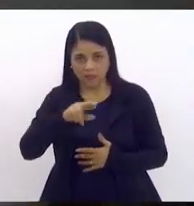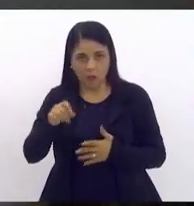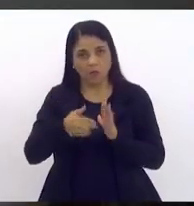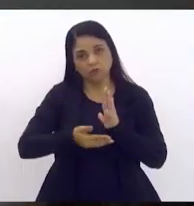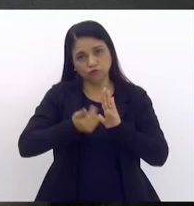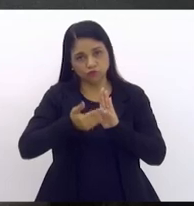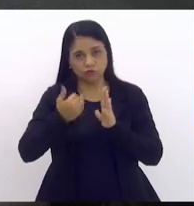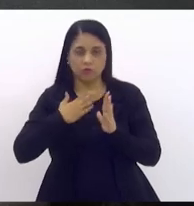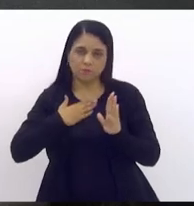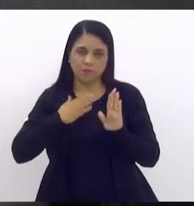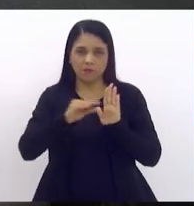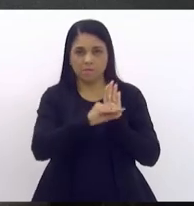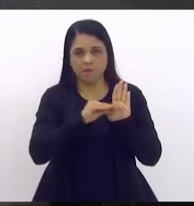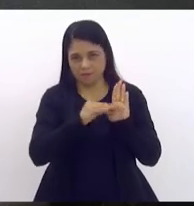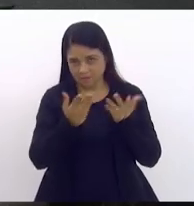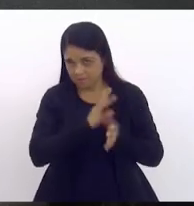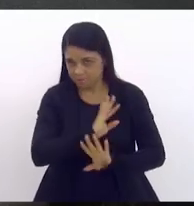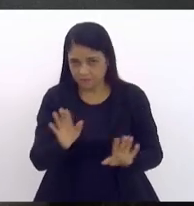Vossa Excelência.